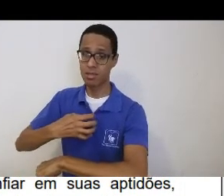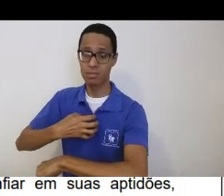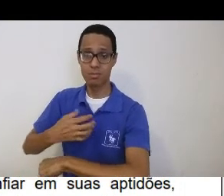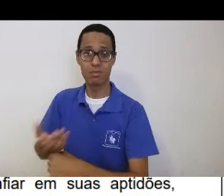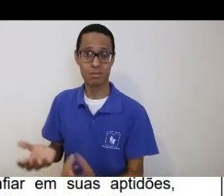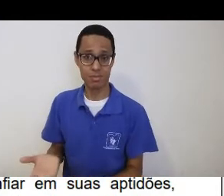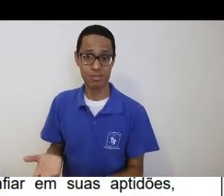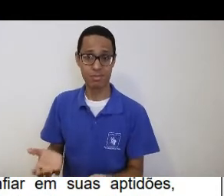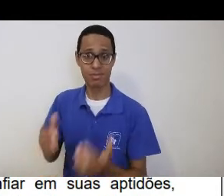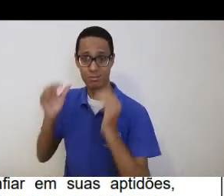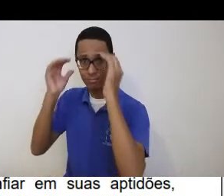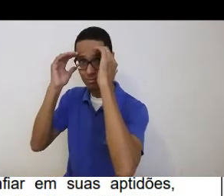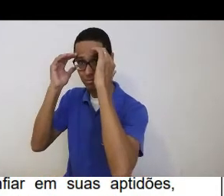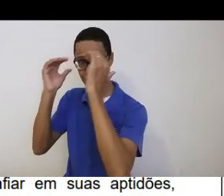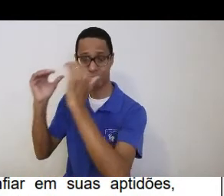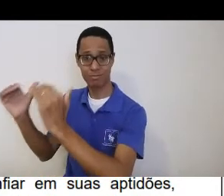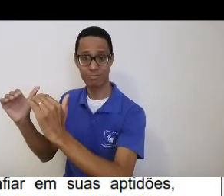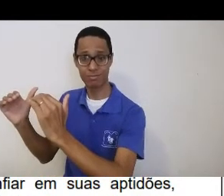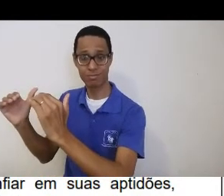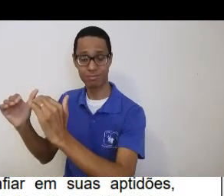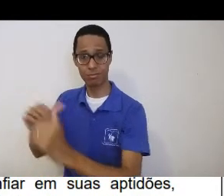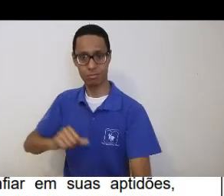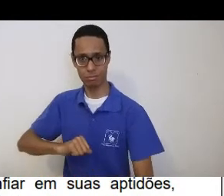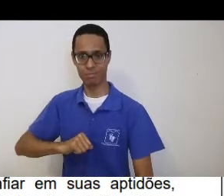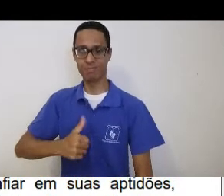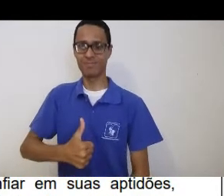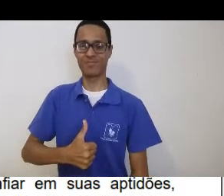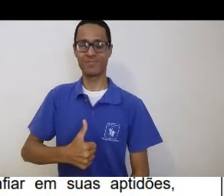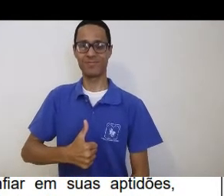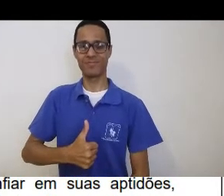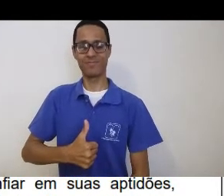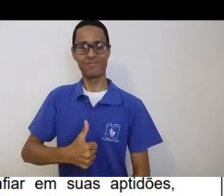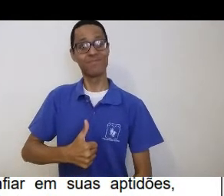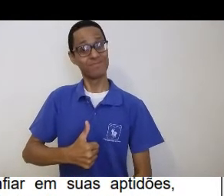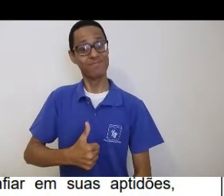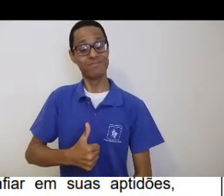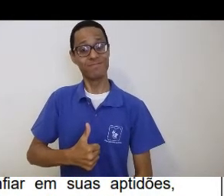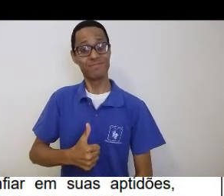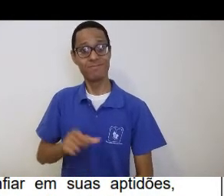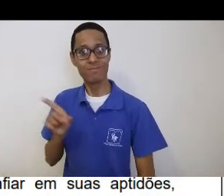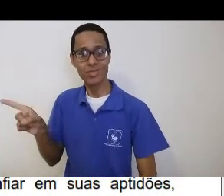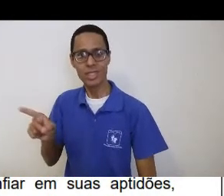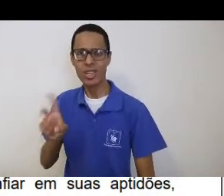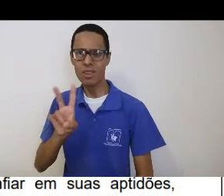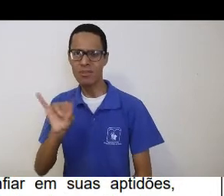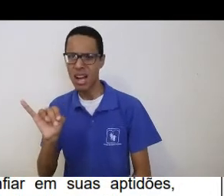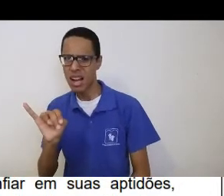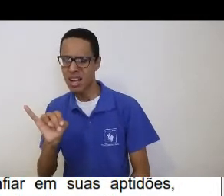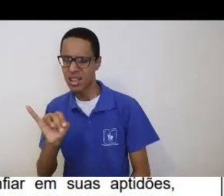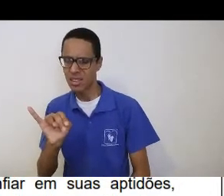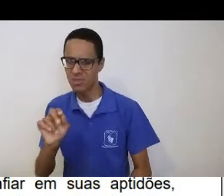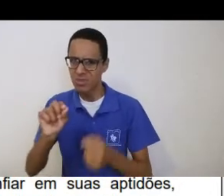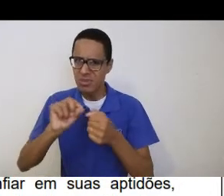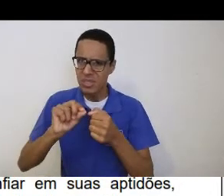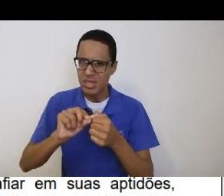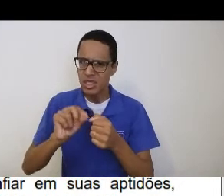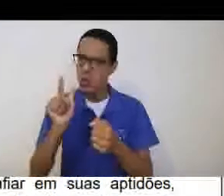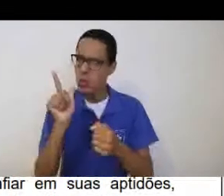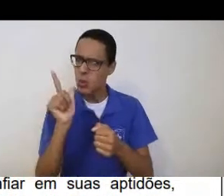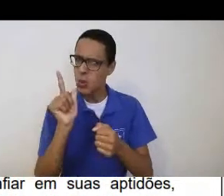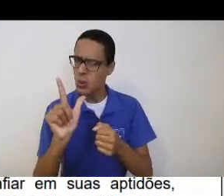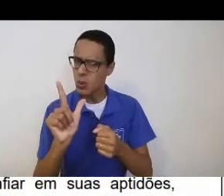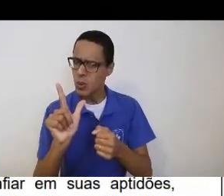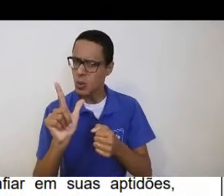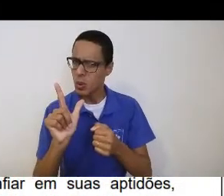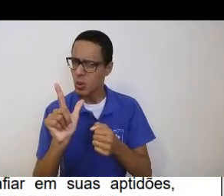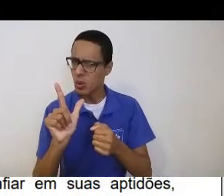isso, você traz uma autoestima para ele. Né? Será que ele vai conseguir manusear? Sim, ele